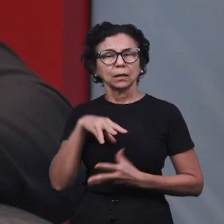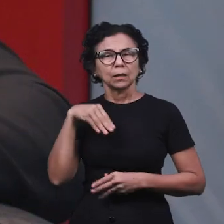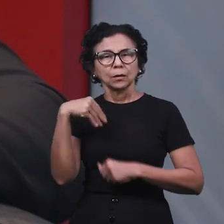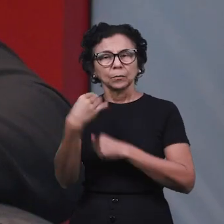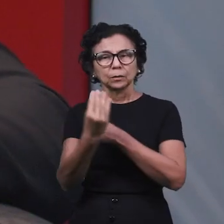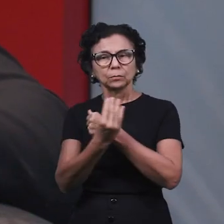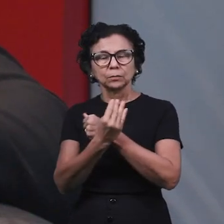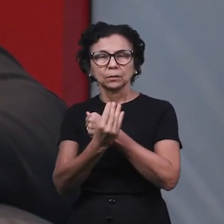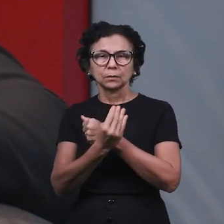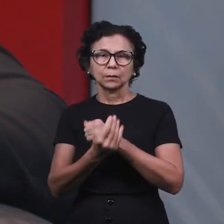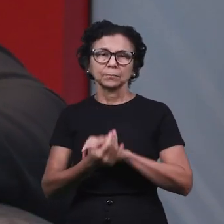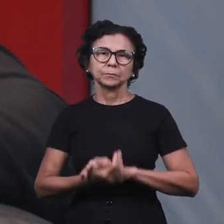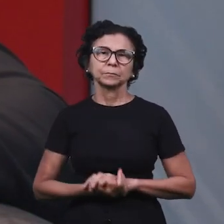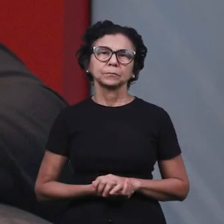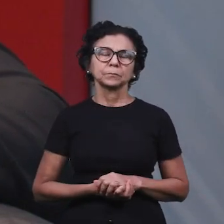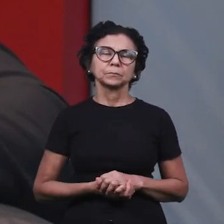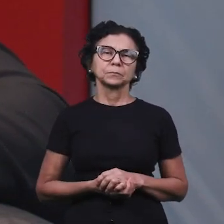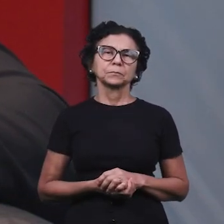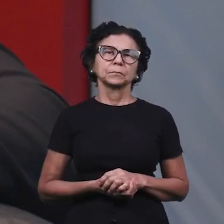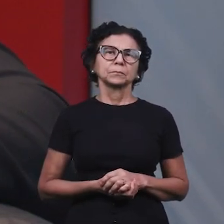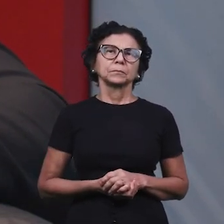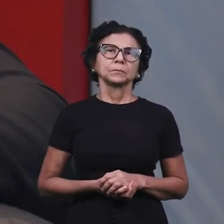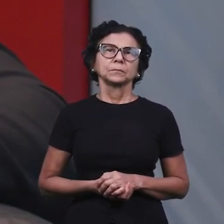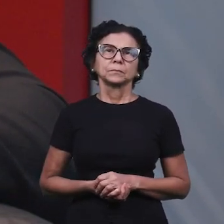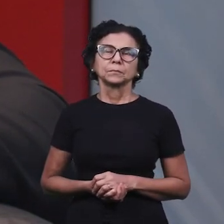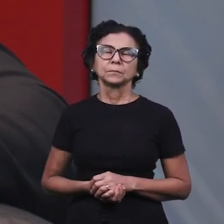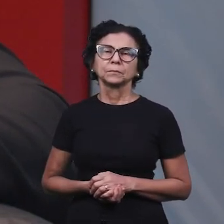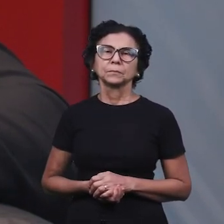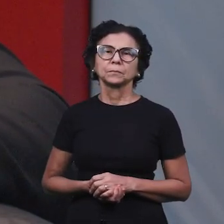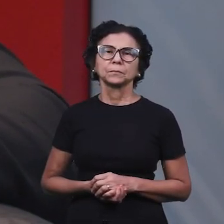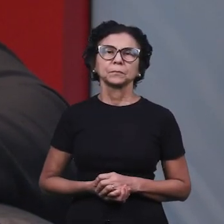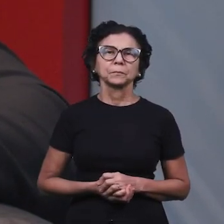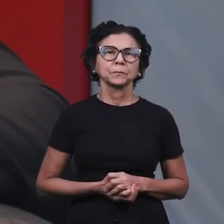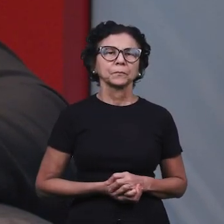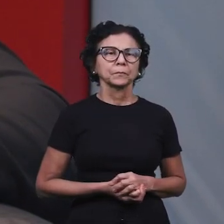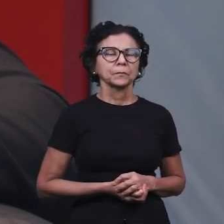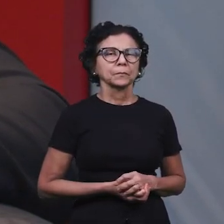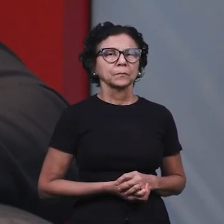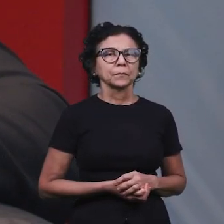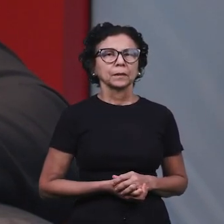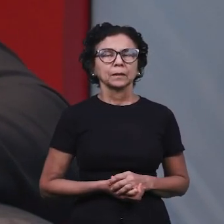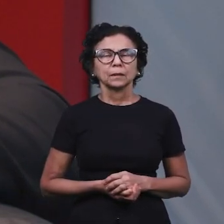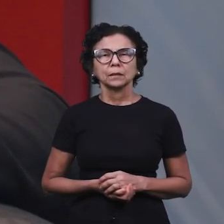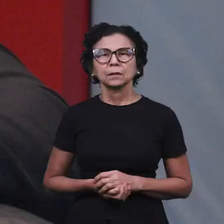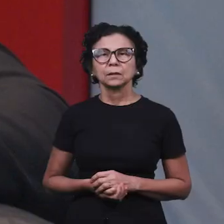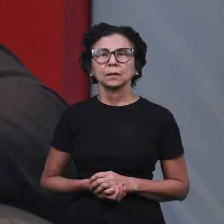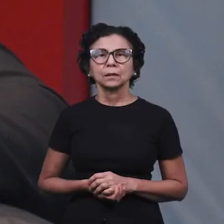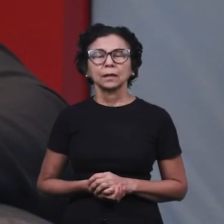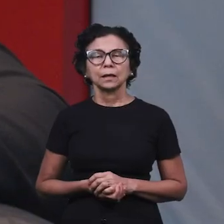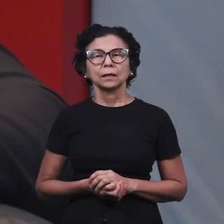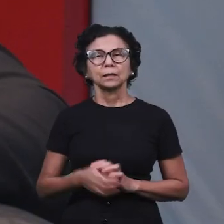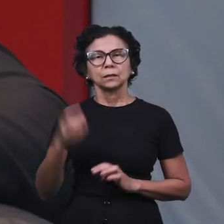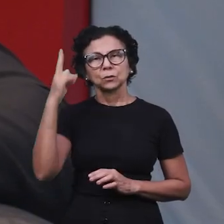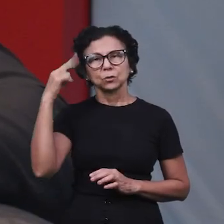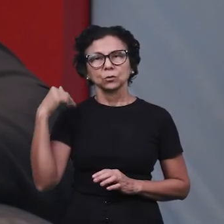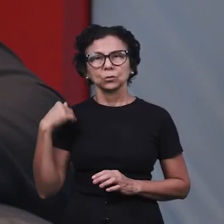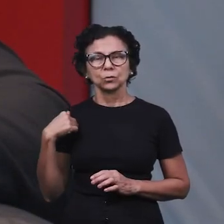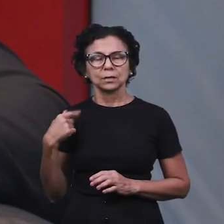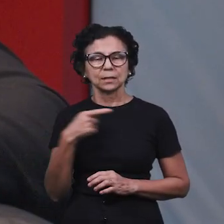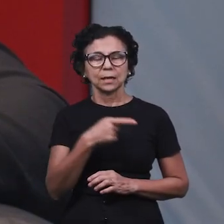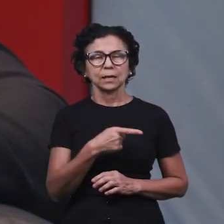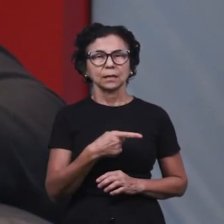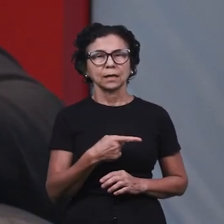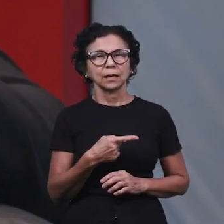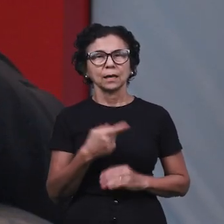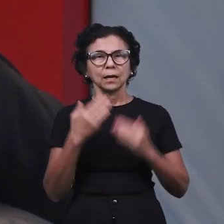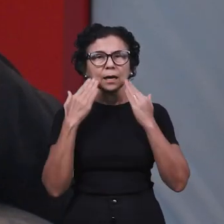nossa alma. E neste encontro, quando Benjamim, então, ele é apresentado nessa ceia,